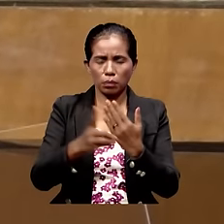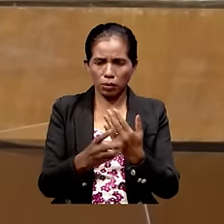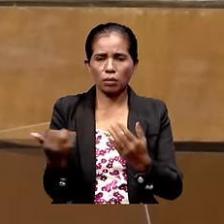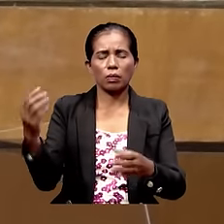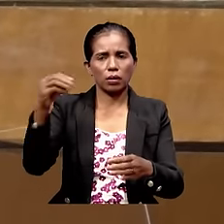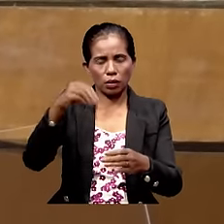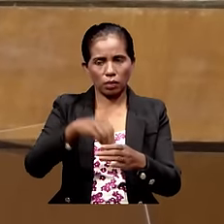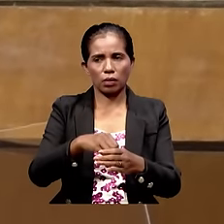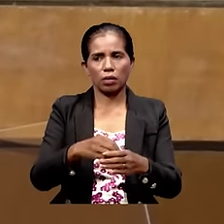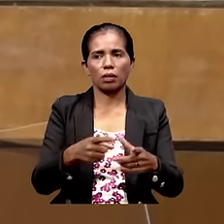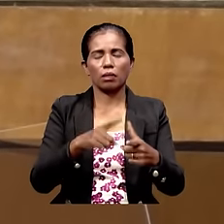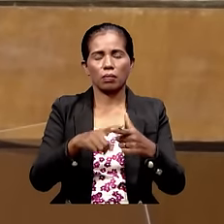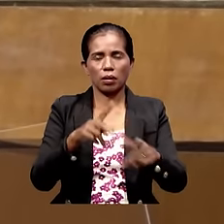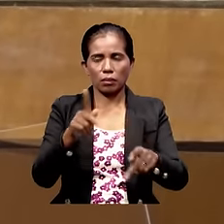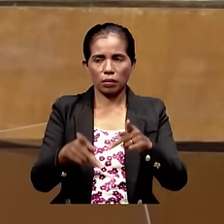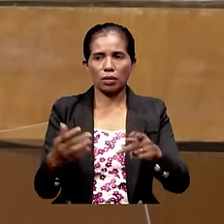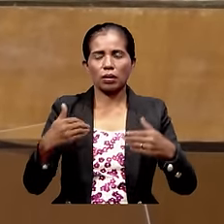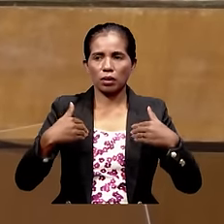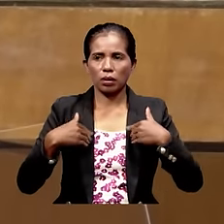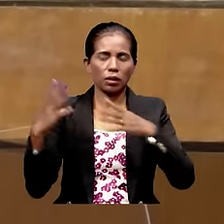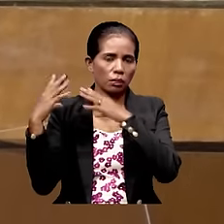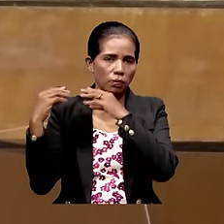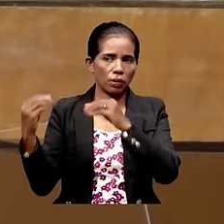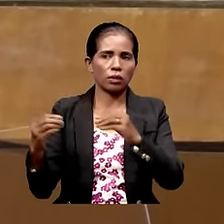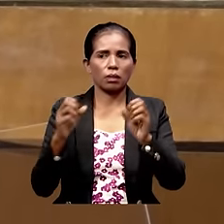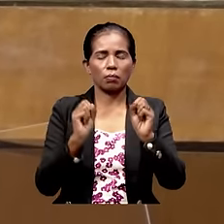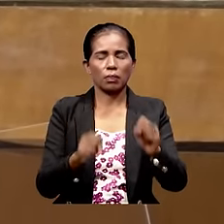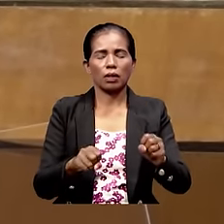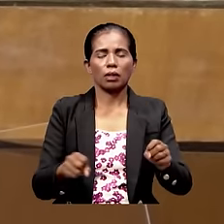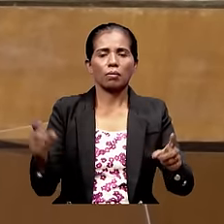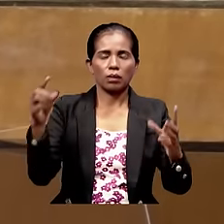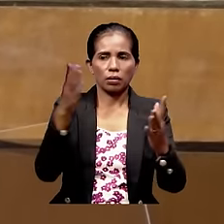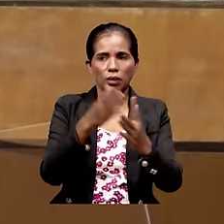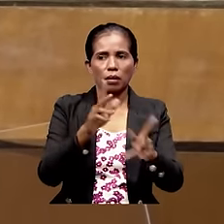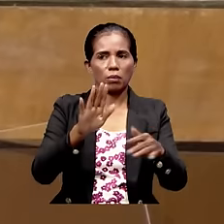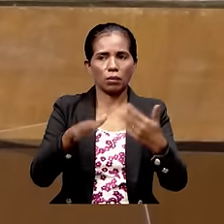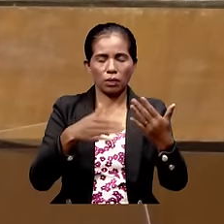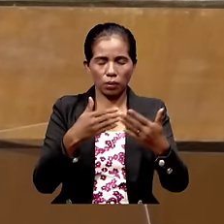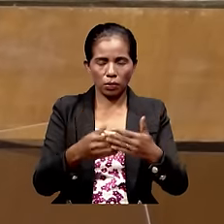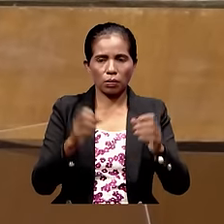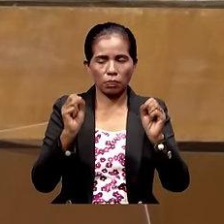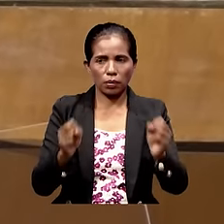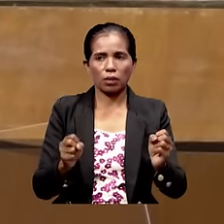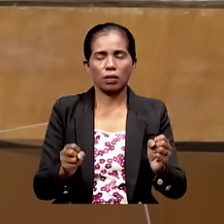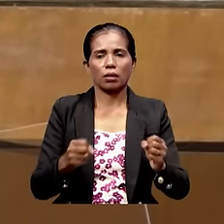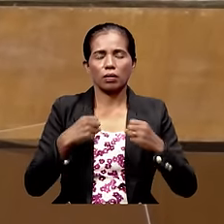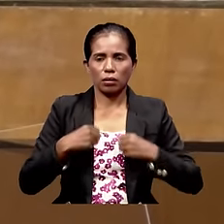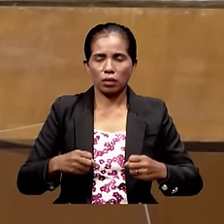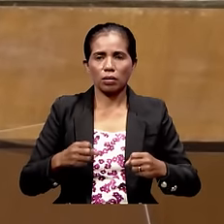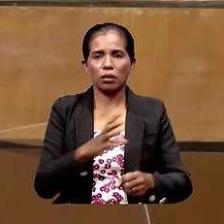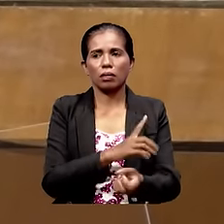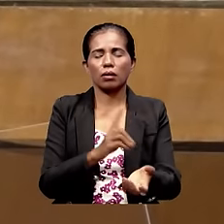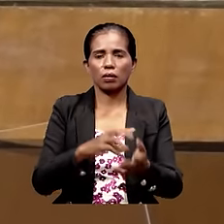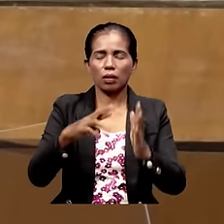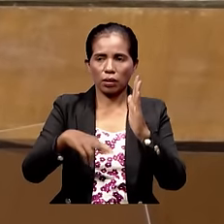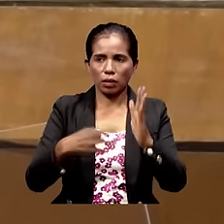namos ba pesual sen bay mak experiencia la experiencia bela konkorre ne ba ema hutut bela konkorre lili ba pesual saudi ho mos kriteria sir